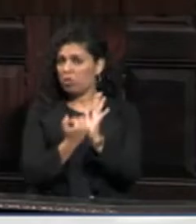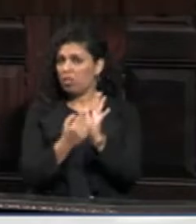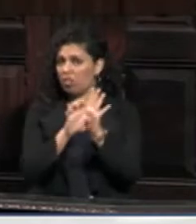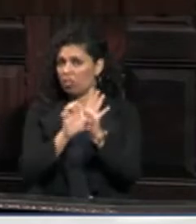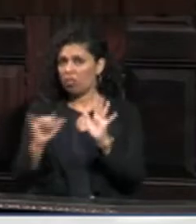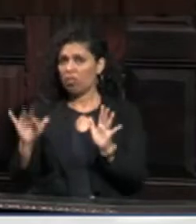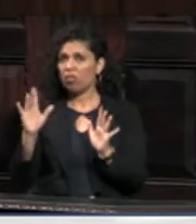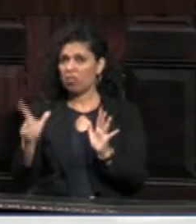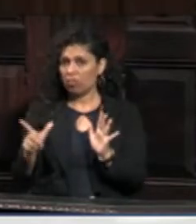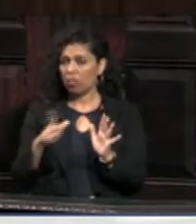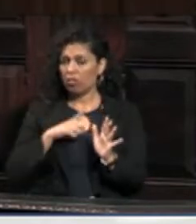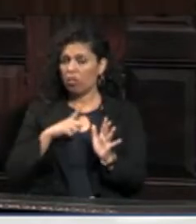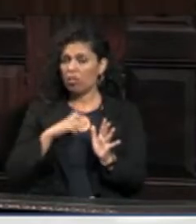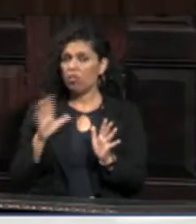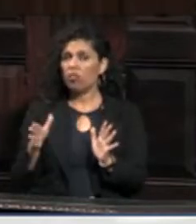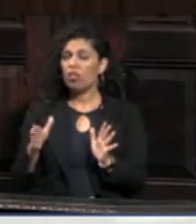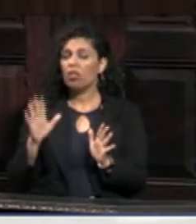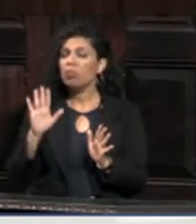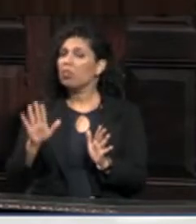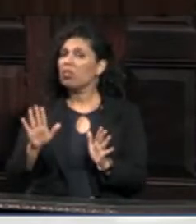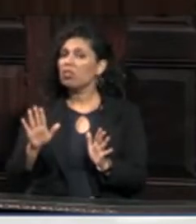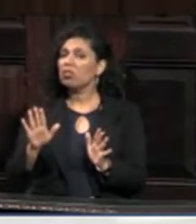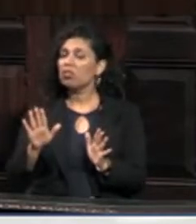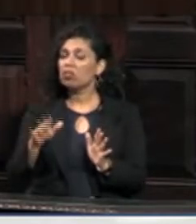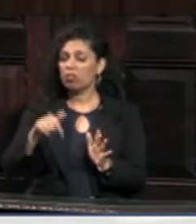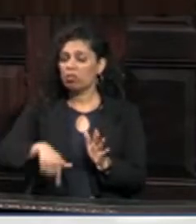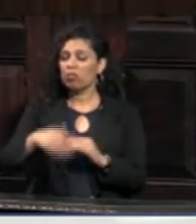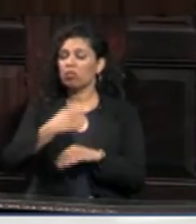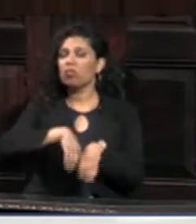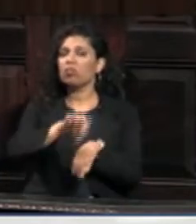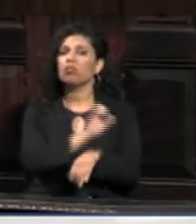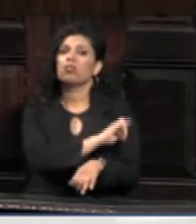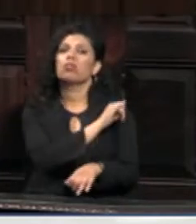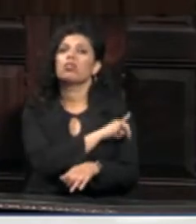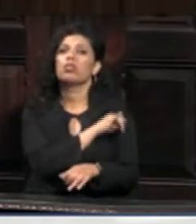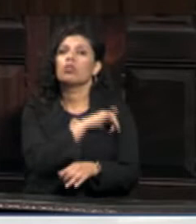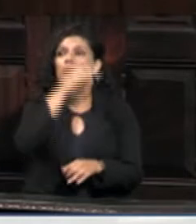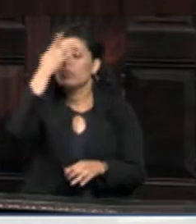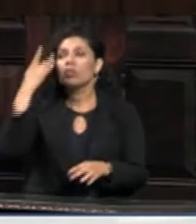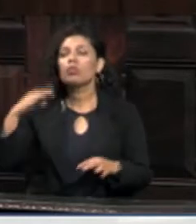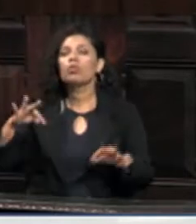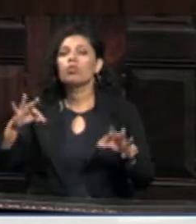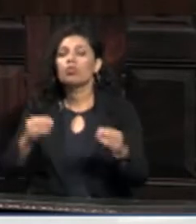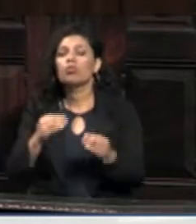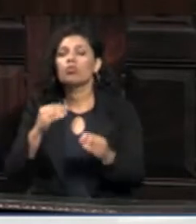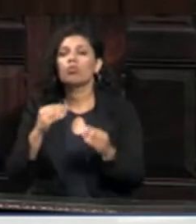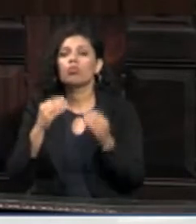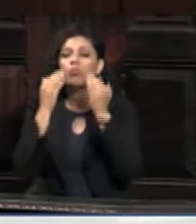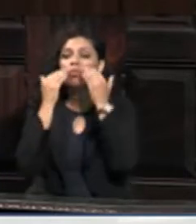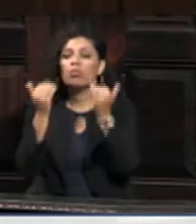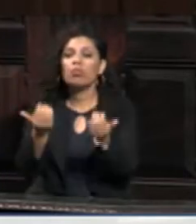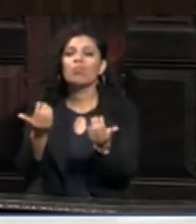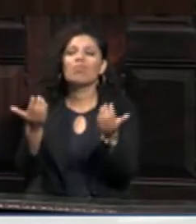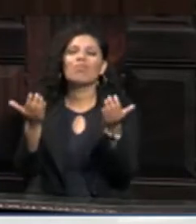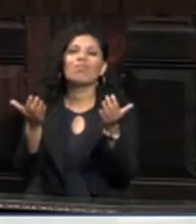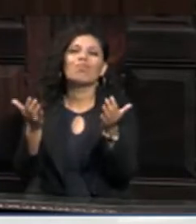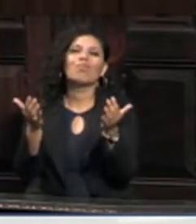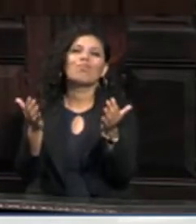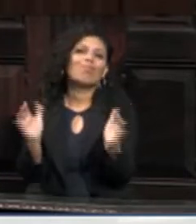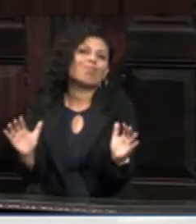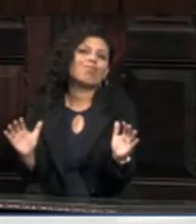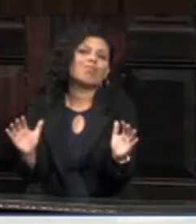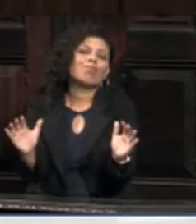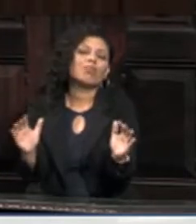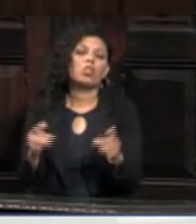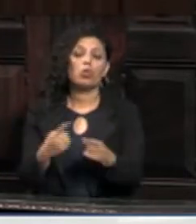que garantam isso. Mas, infelizmente, no estado do Rio de Janeiro, ninguém quer cumprir a lei, porque tem muito dinheiro vindo para